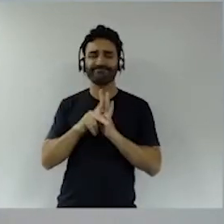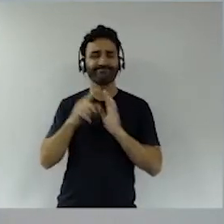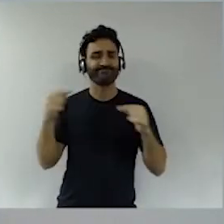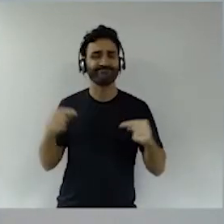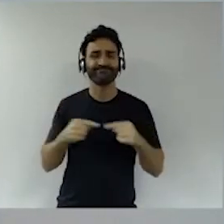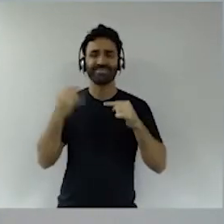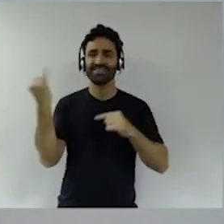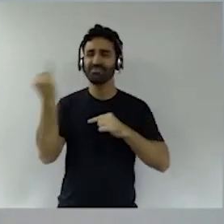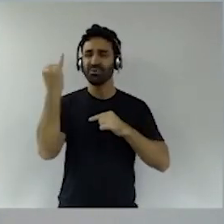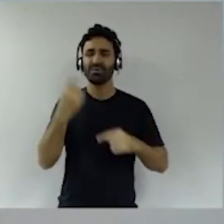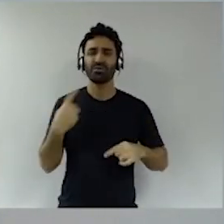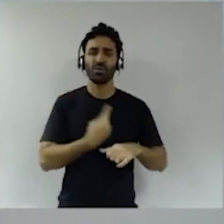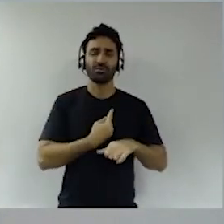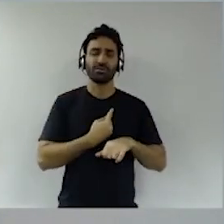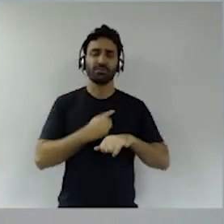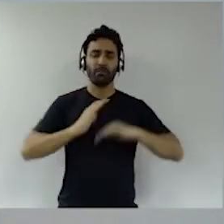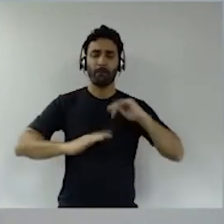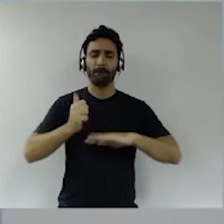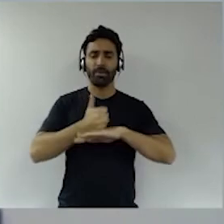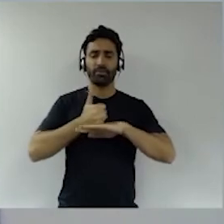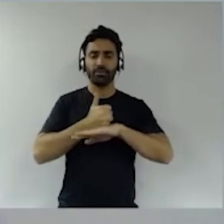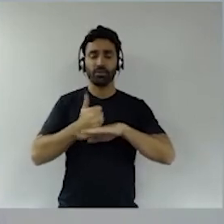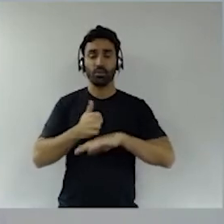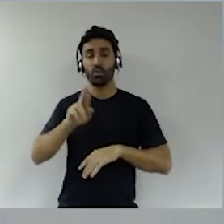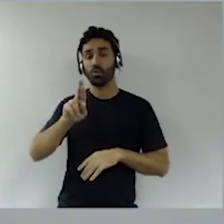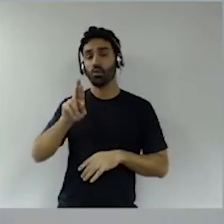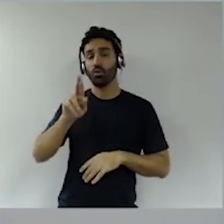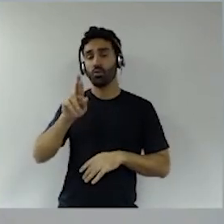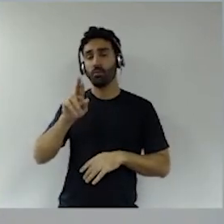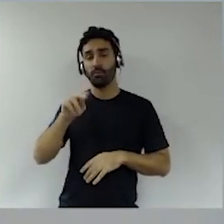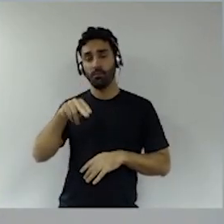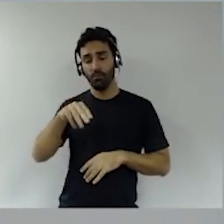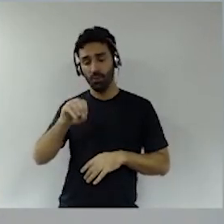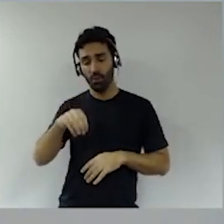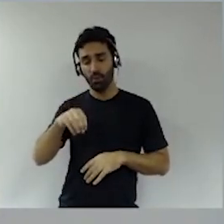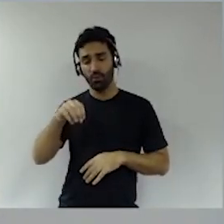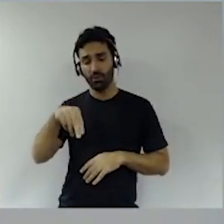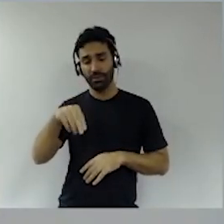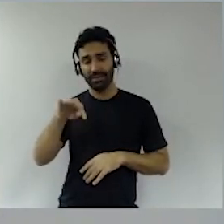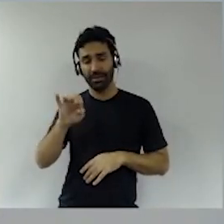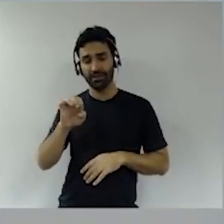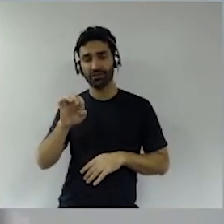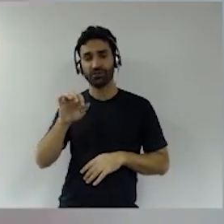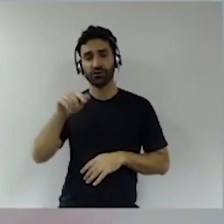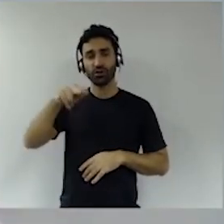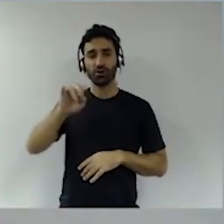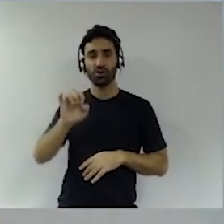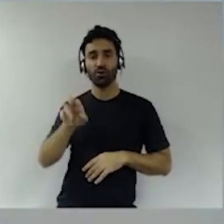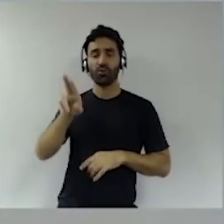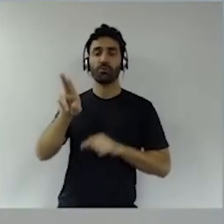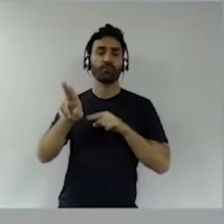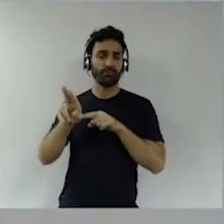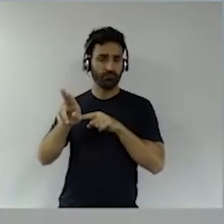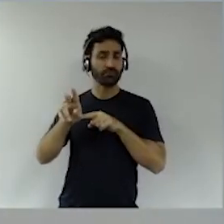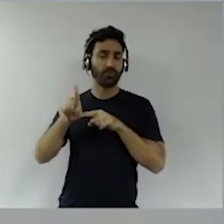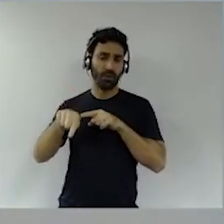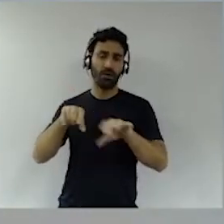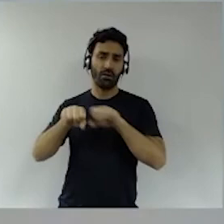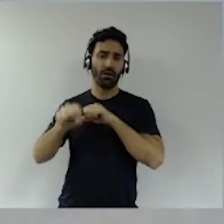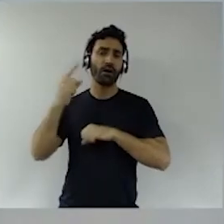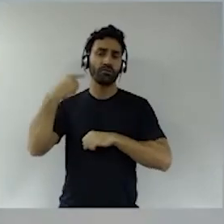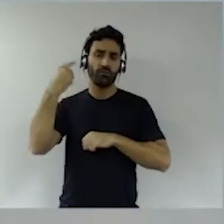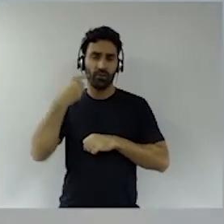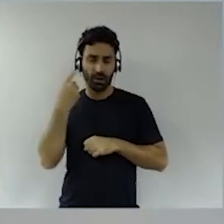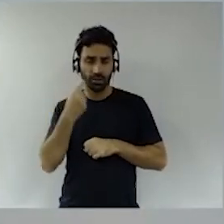fundamental para a nossa profissão. O próprio Robespierre, que liderou a Revolução Francesa, era advogado, né, com